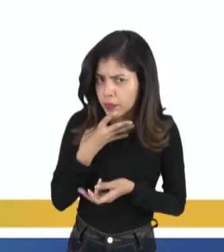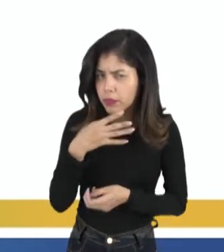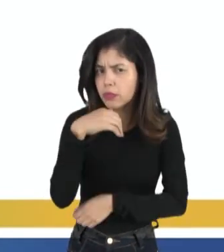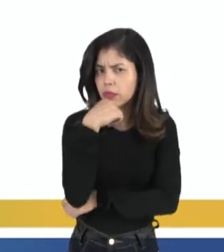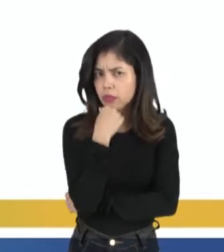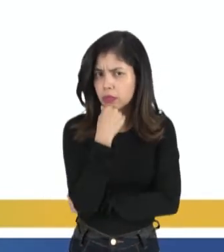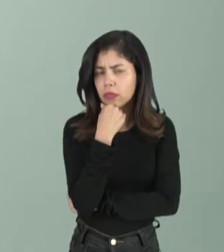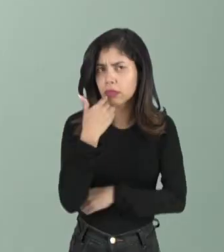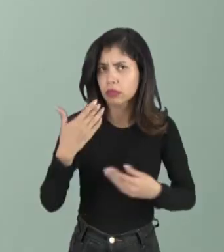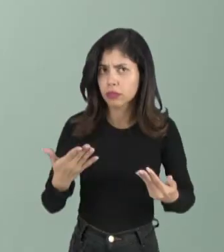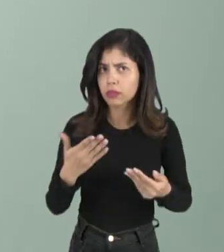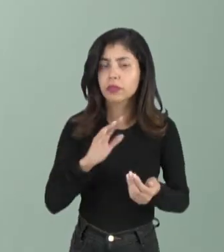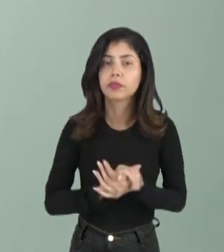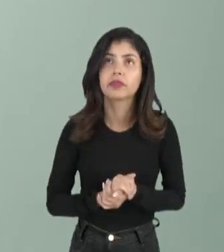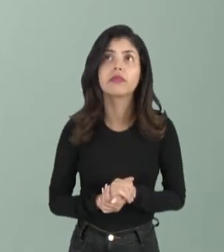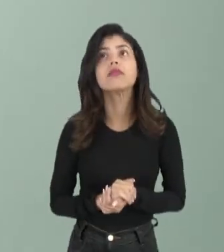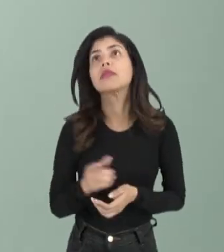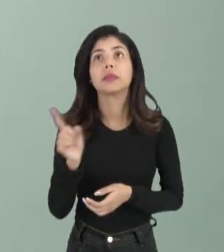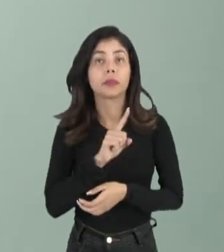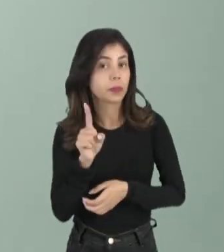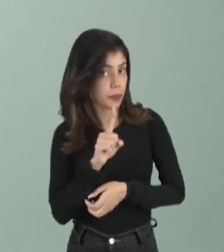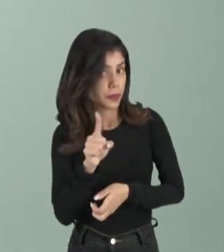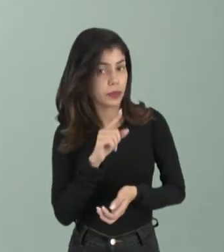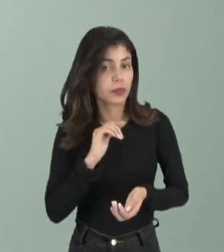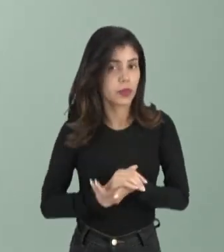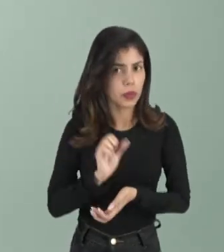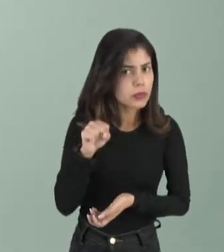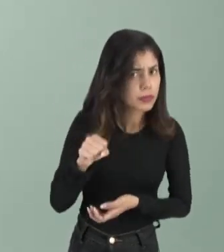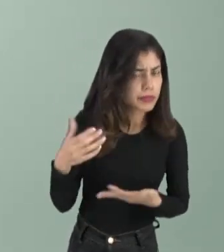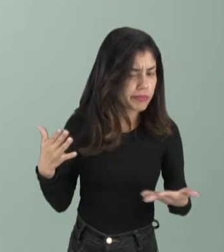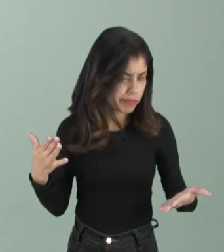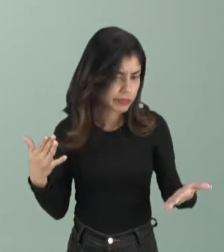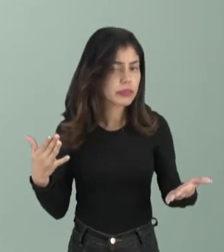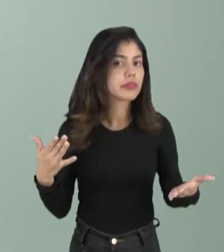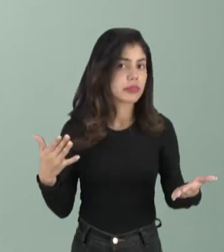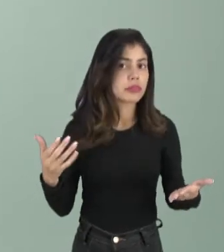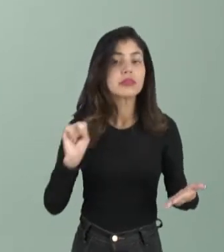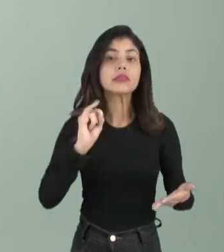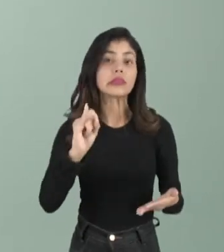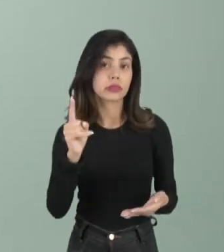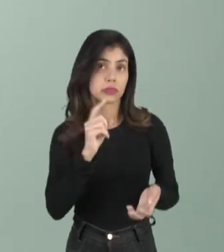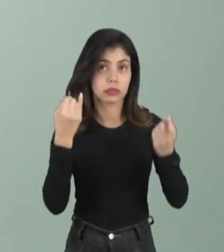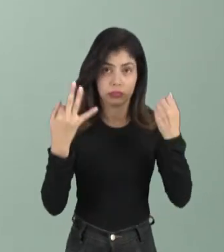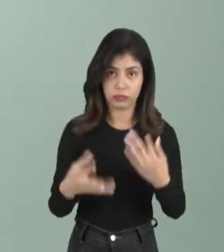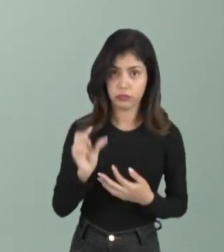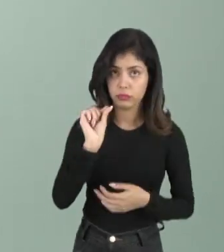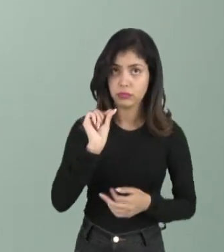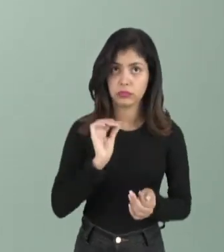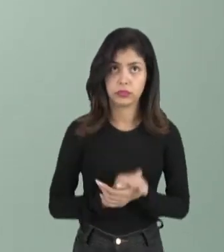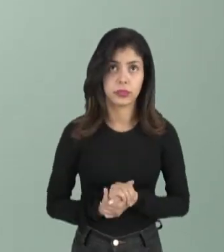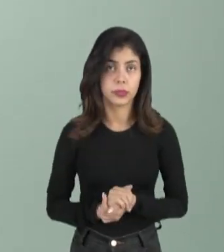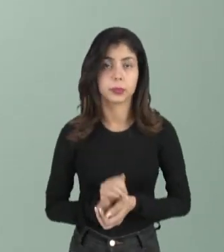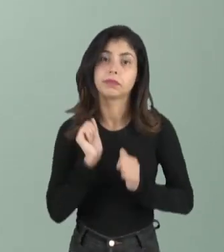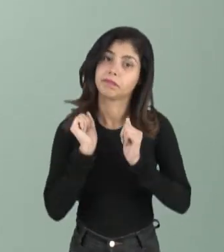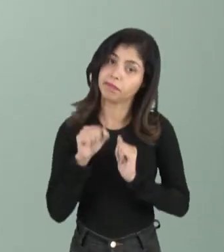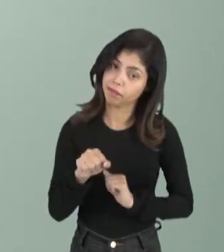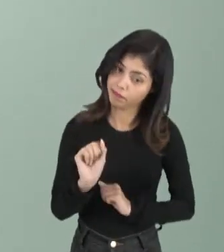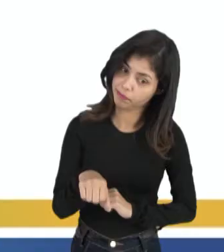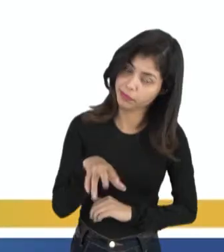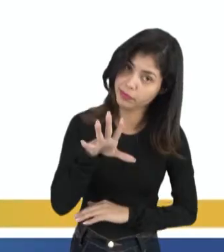objeto ou não ou sim senão eu vou dizer para vocês é